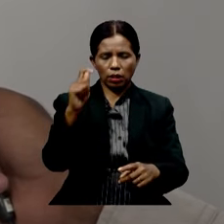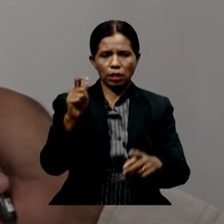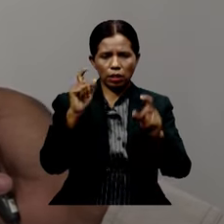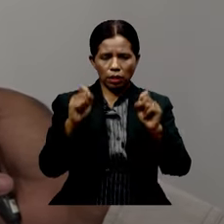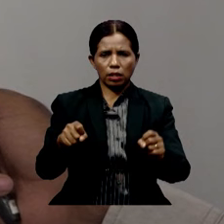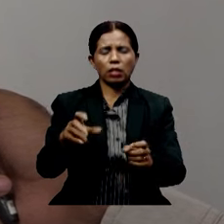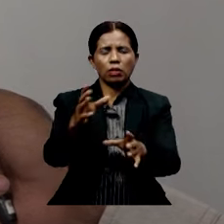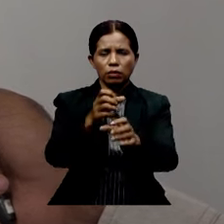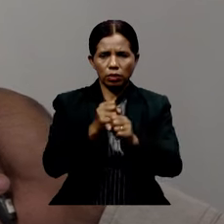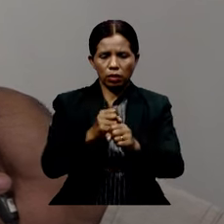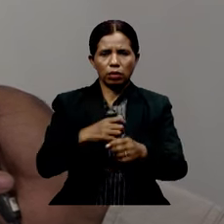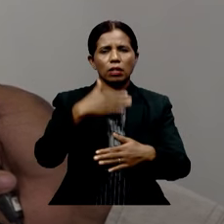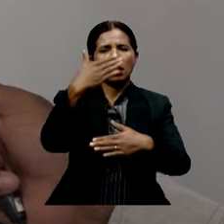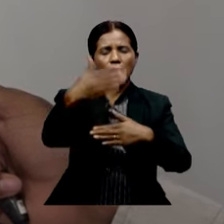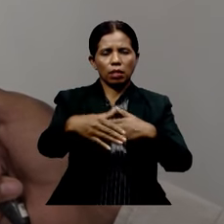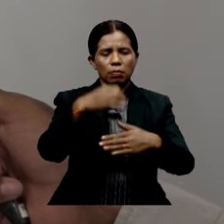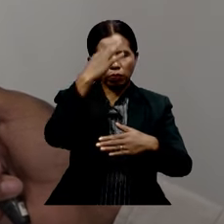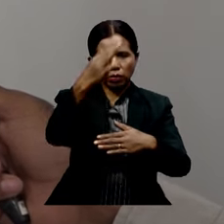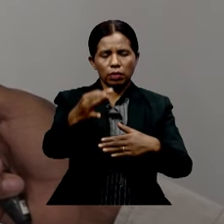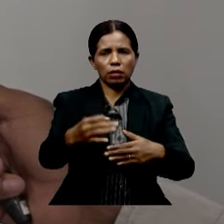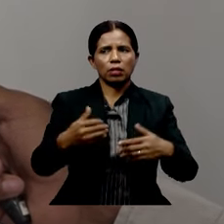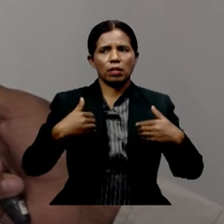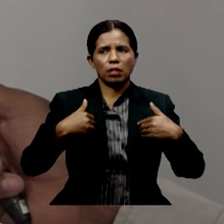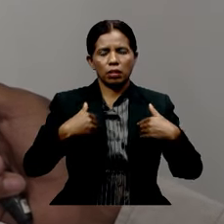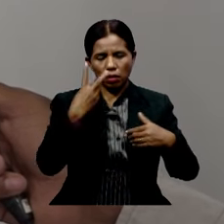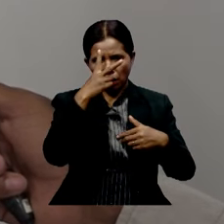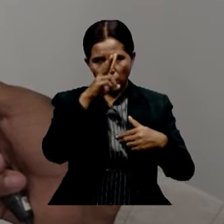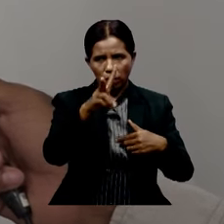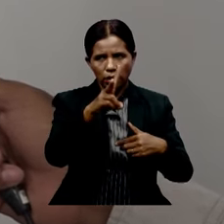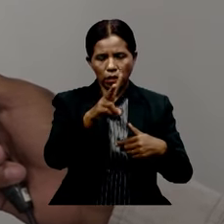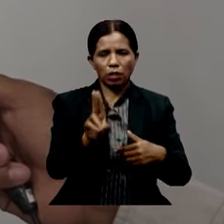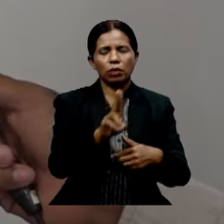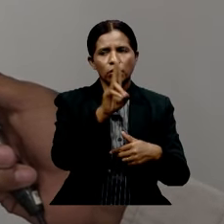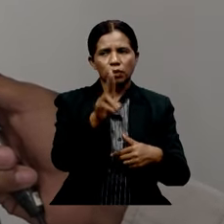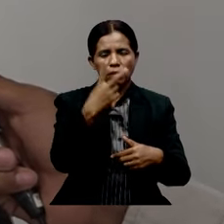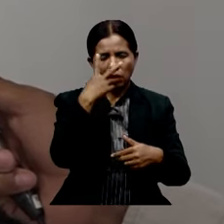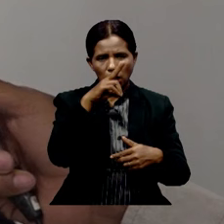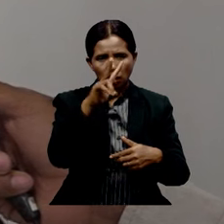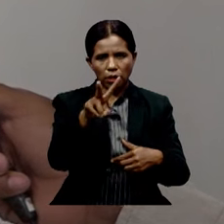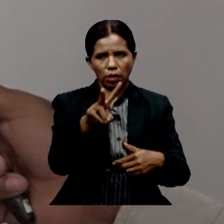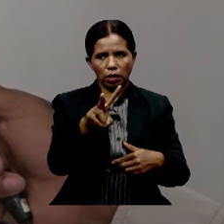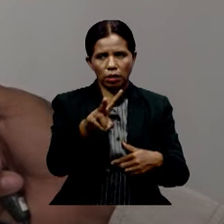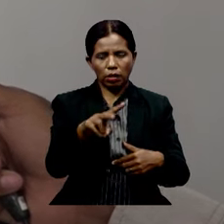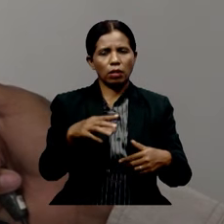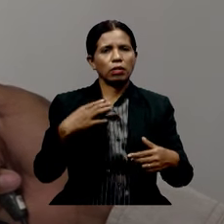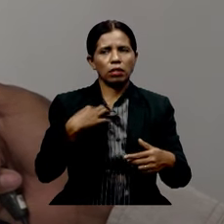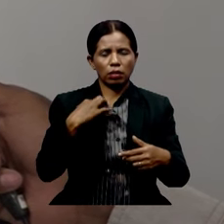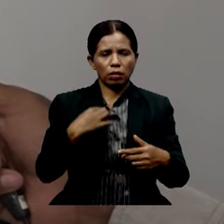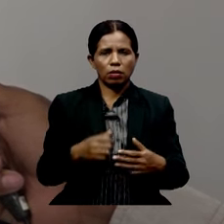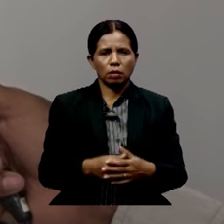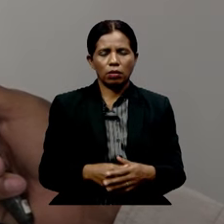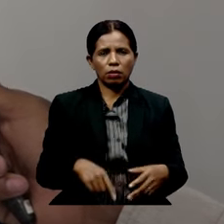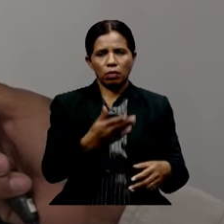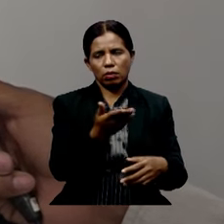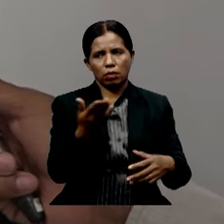o de hakat boin. É uma de han espelho ida o tem que hare, usa para hare, onde a roupa ne,